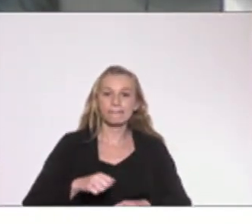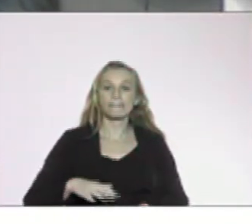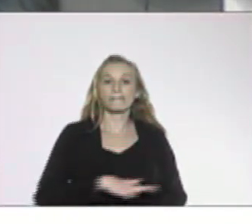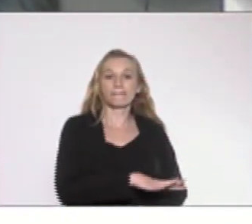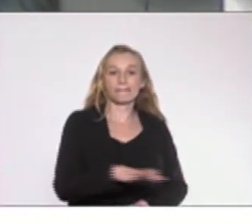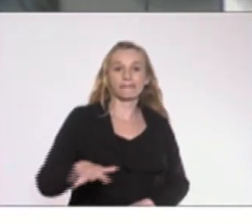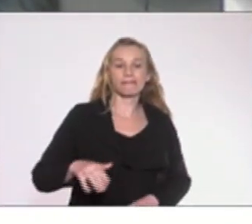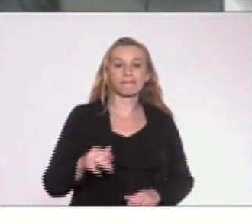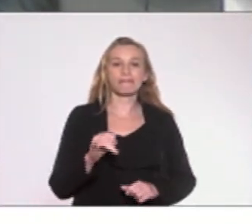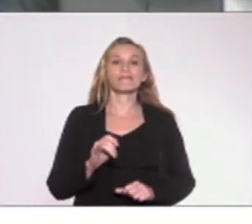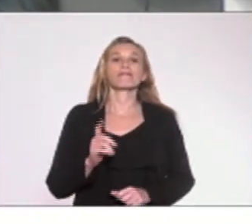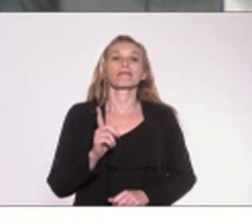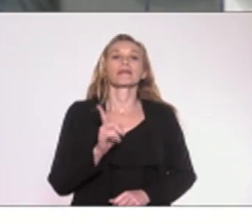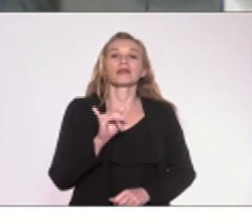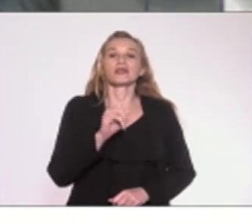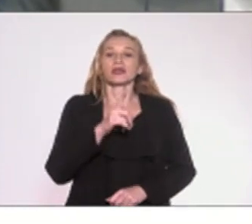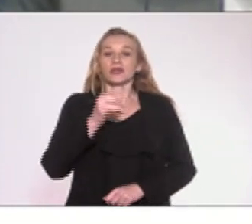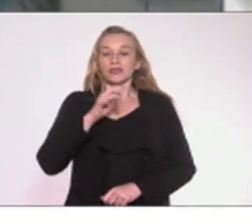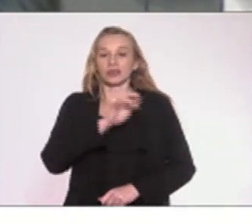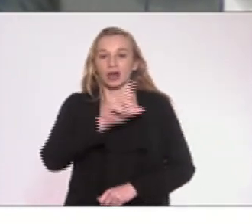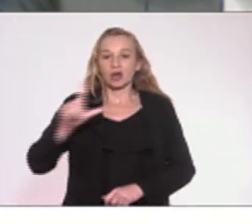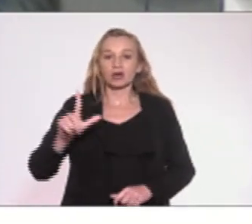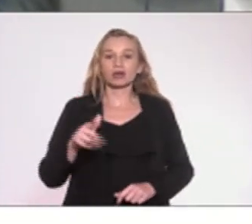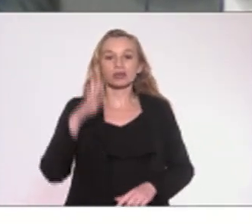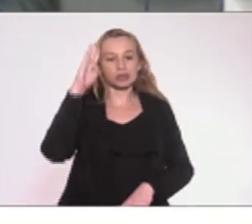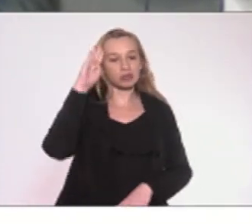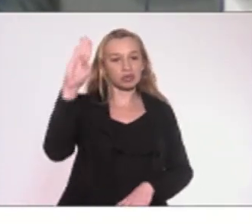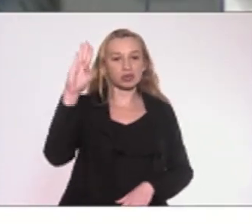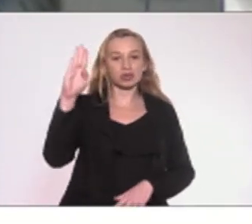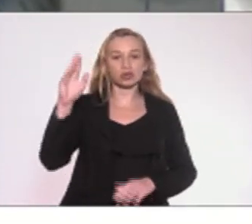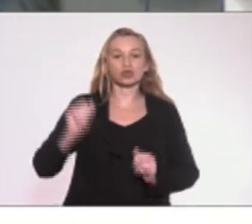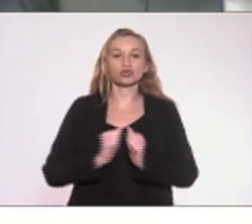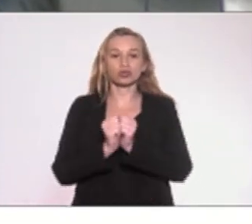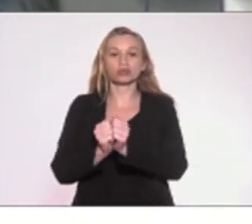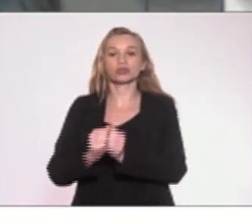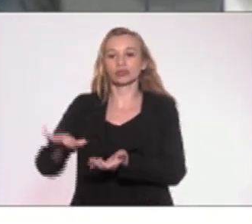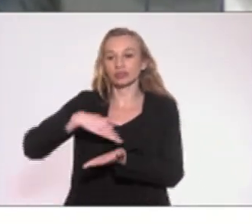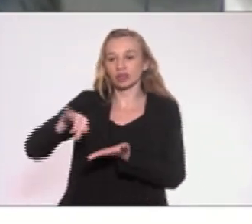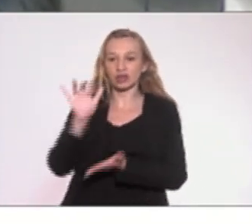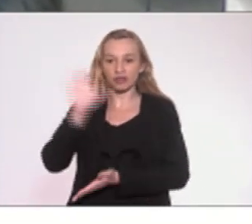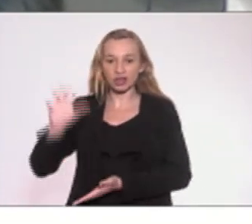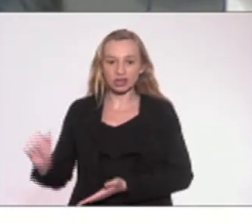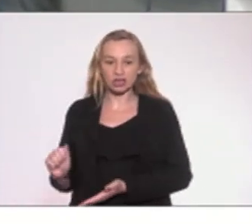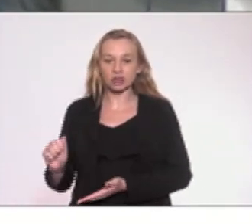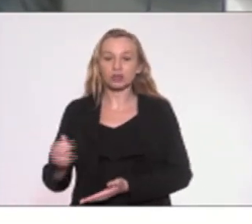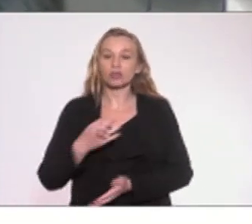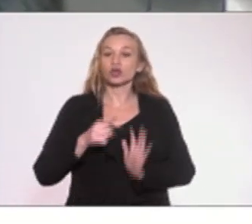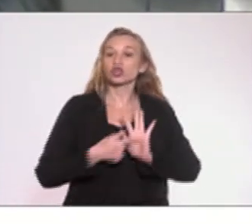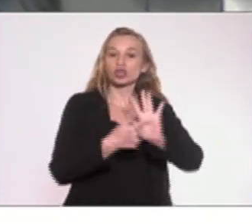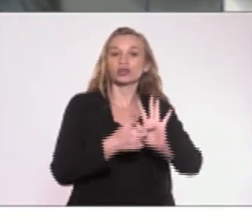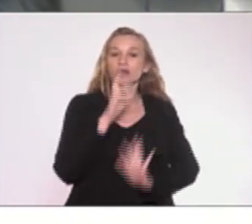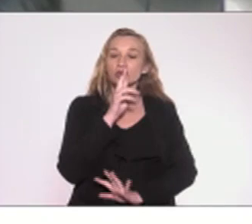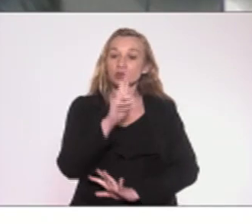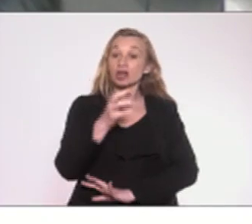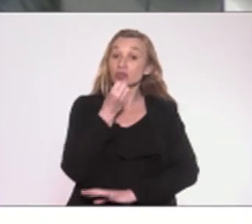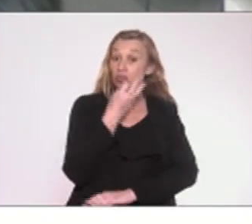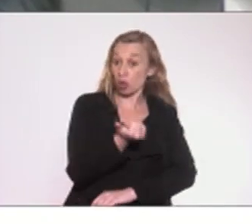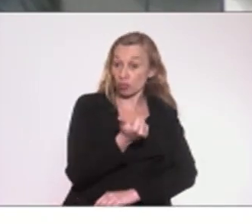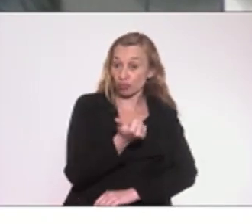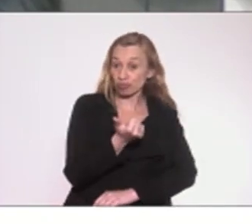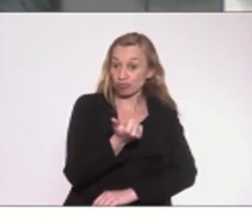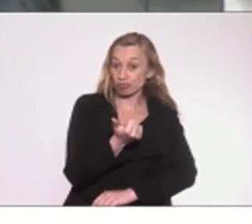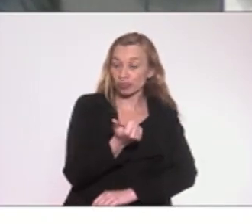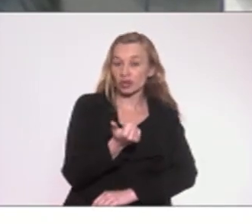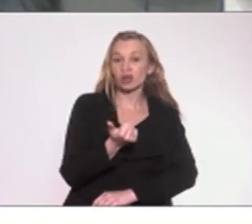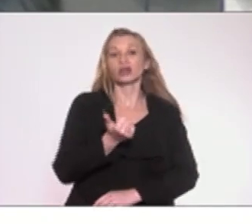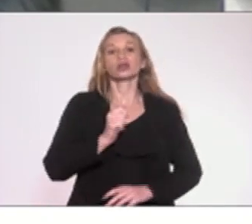digitais, principalmente envolvendo a Secretaria de Fazenda, que tem trazido resultados muito expressivos. Então,